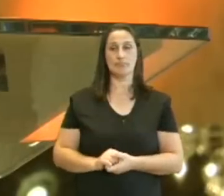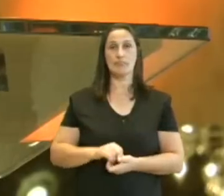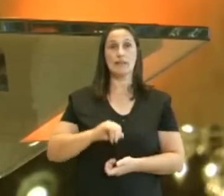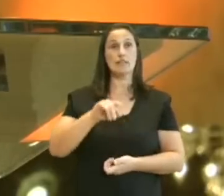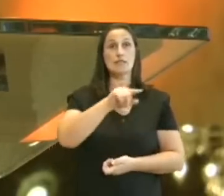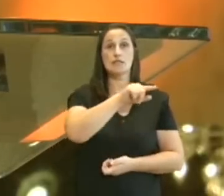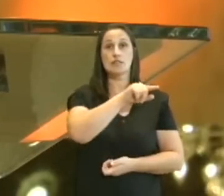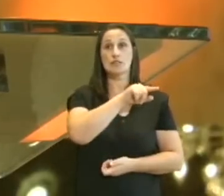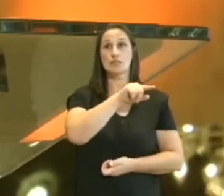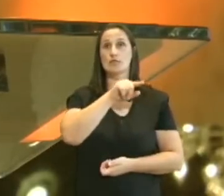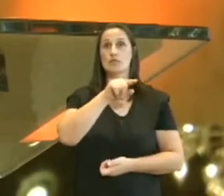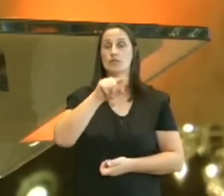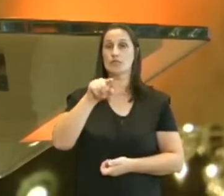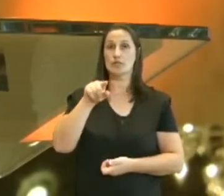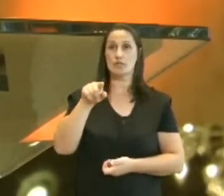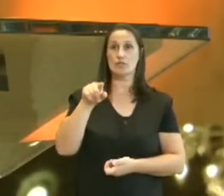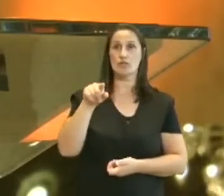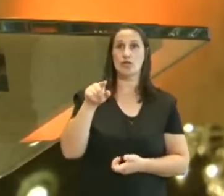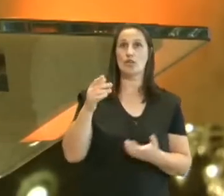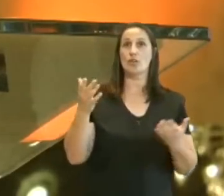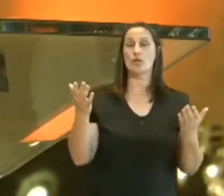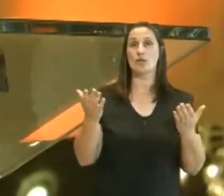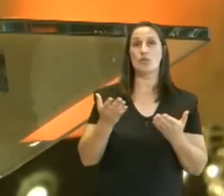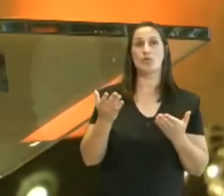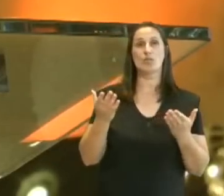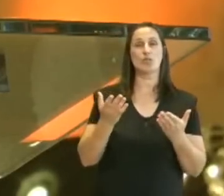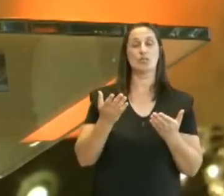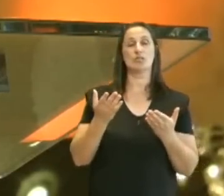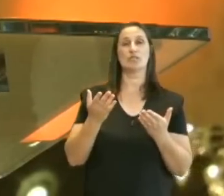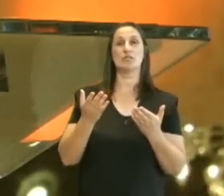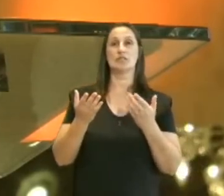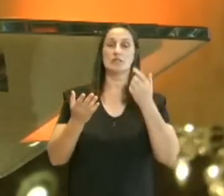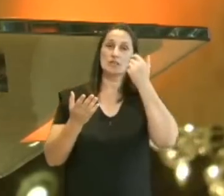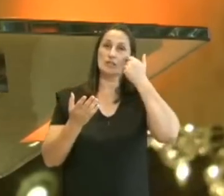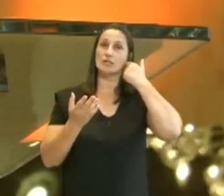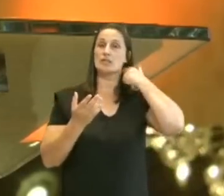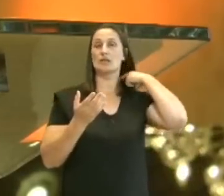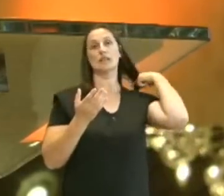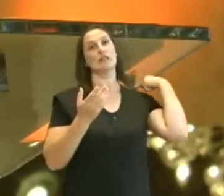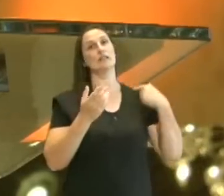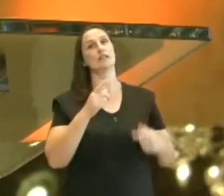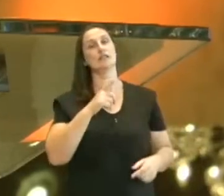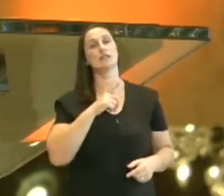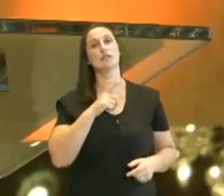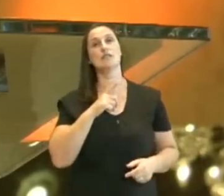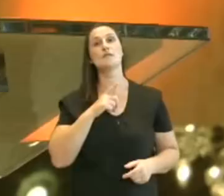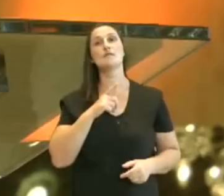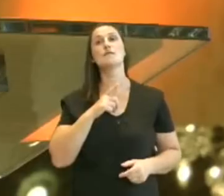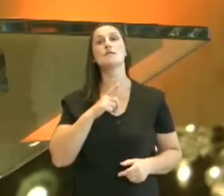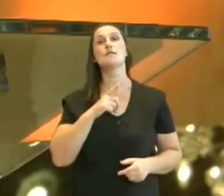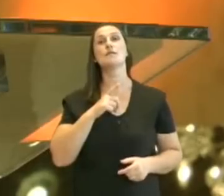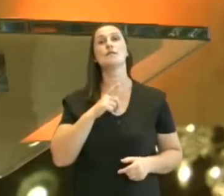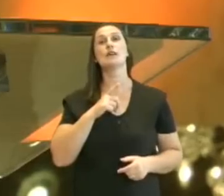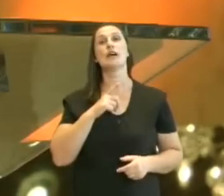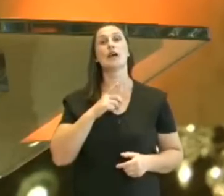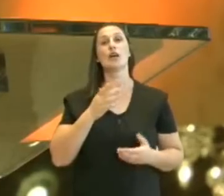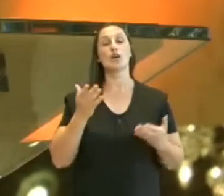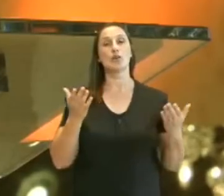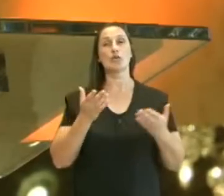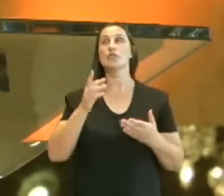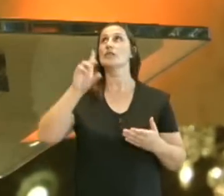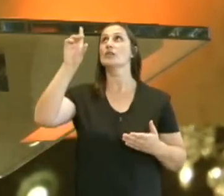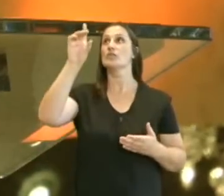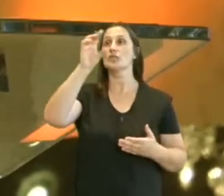você passar por um reerguimento de cinzas, se hoje Deus